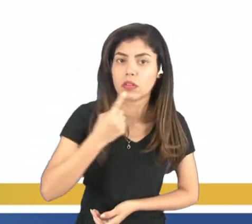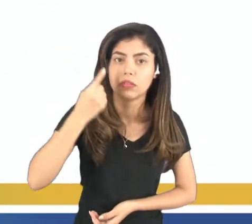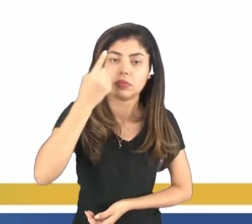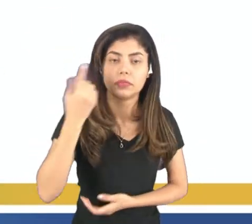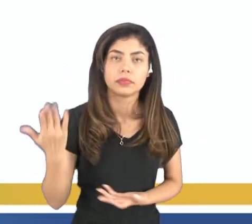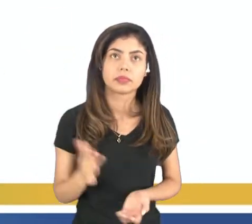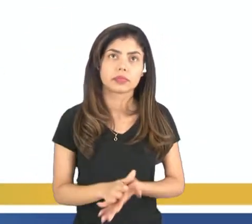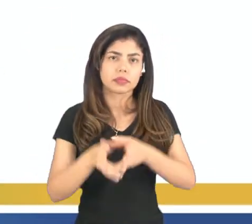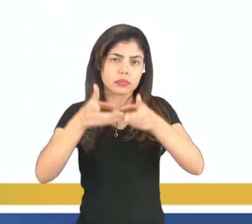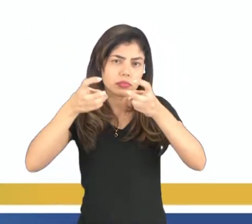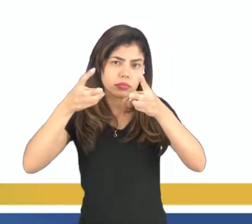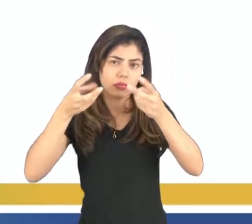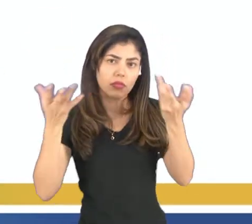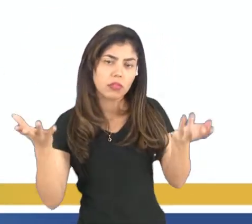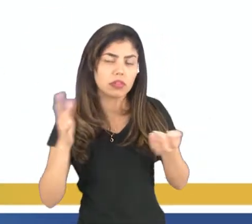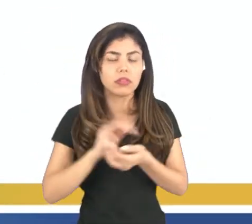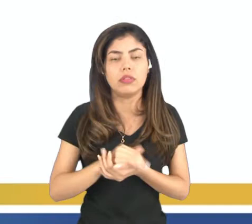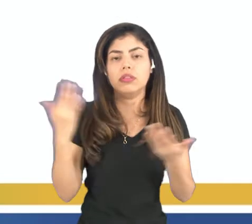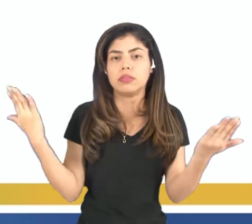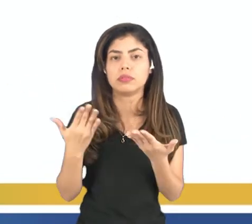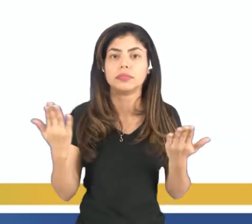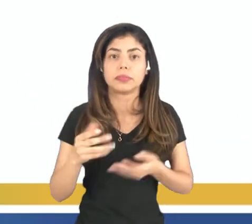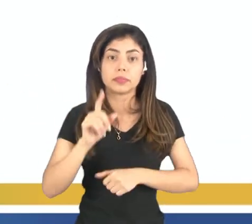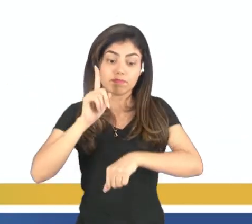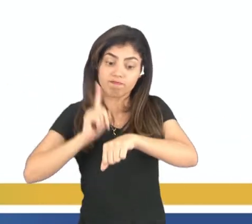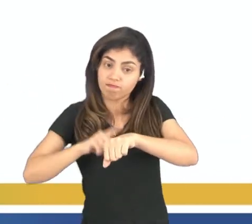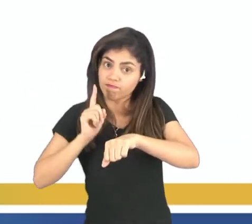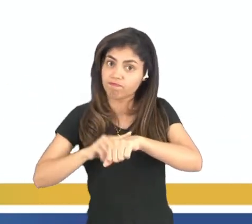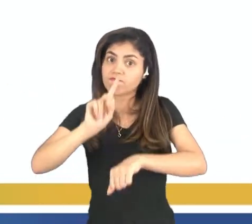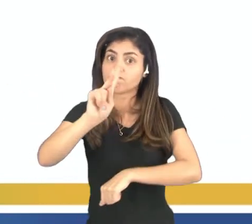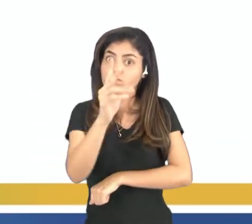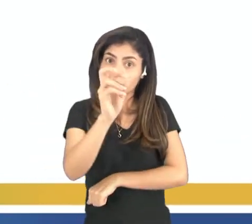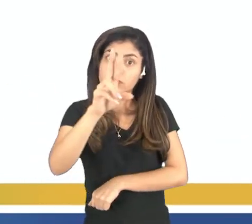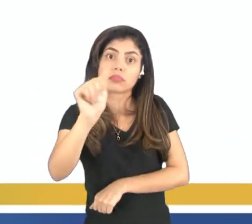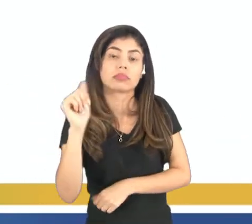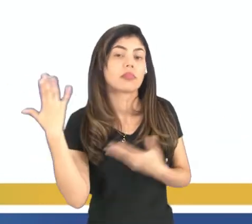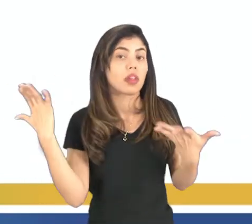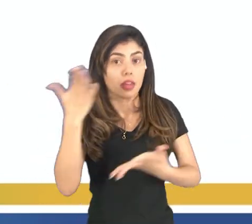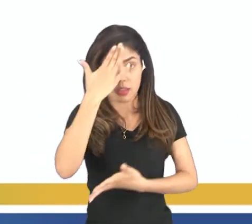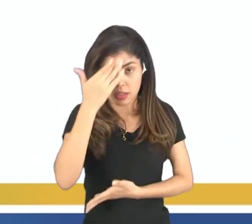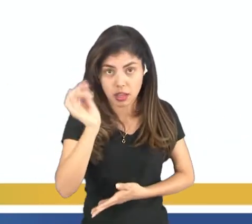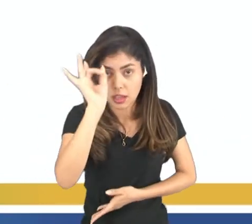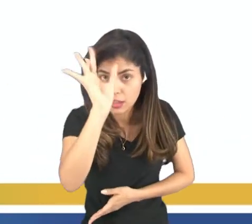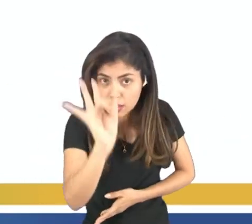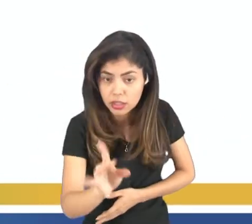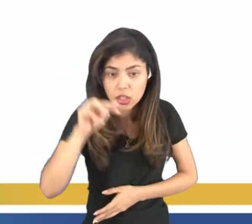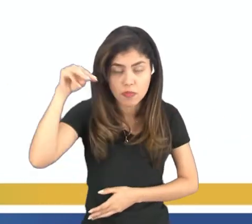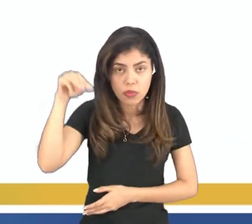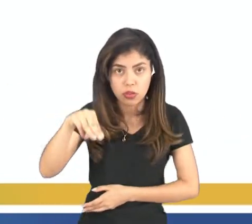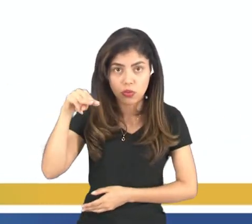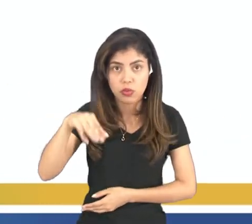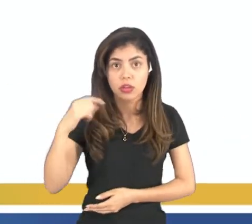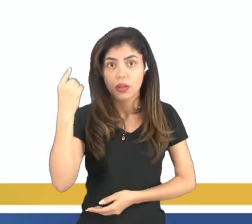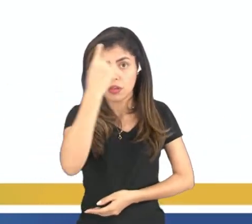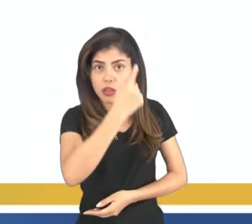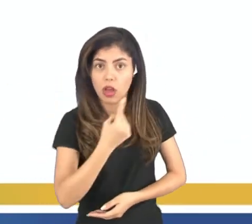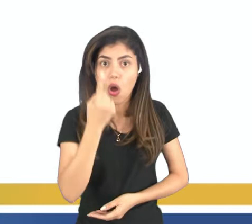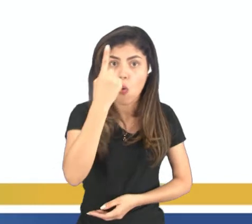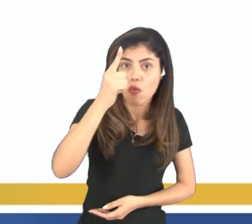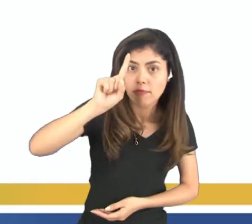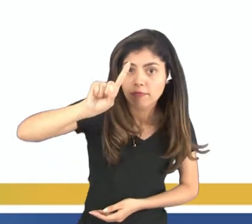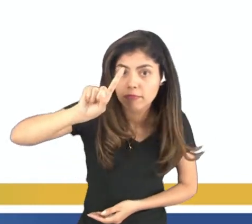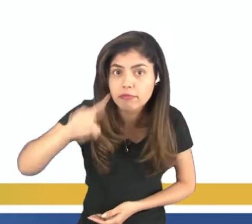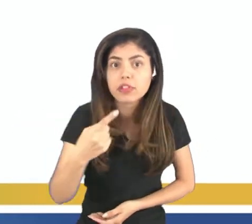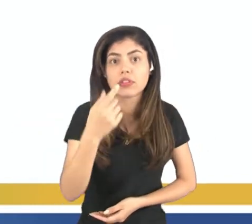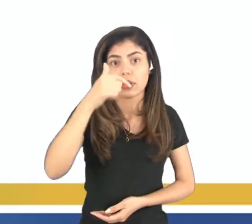então perceba aí pessoal que aí agora ele tá falando em hora mas nós sabemos o que que a cada minuto é percorrido